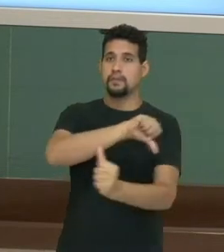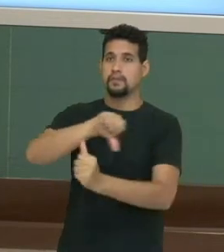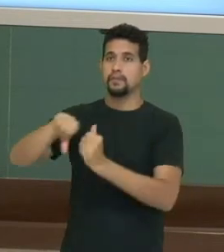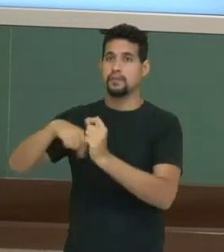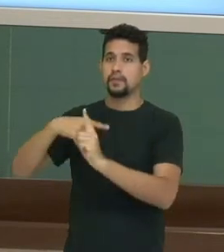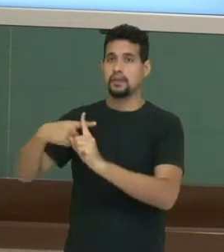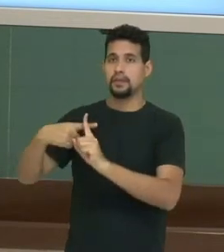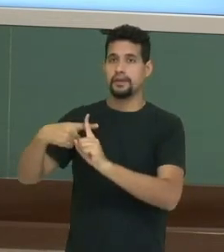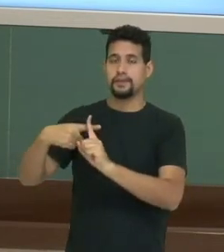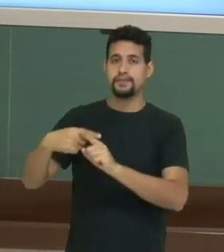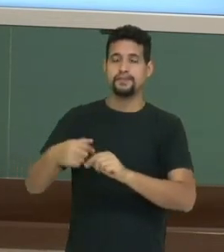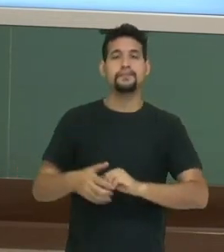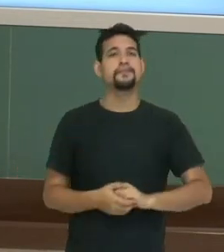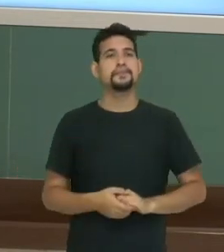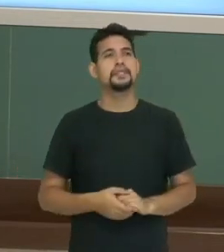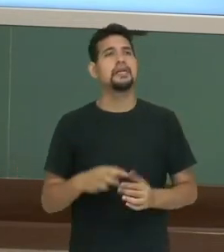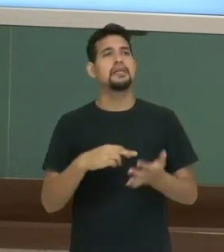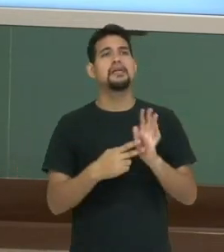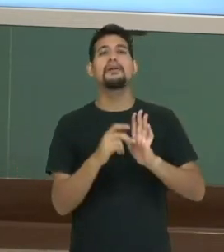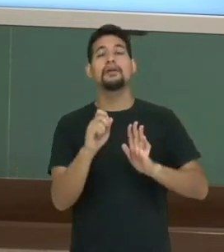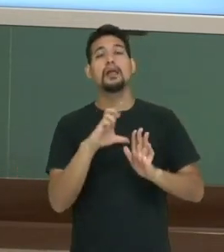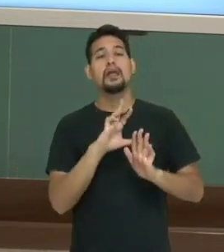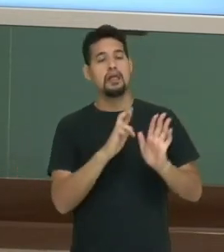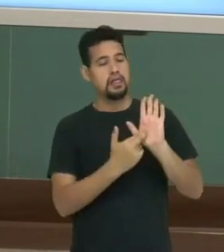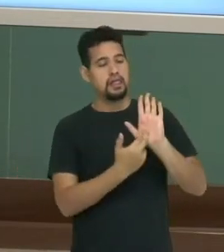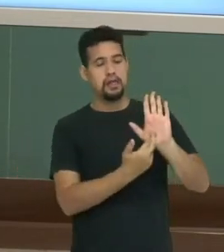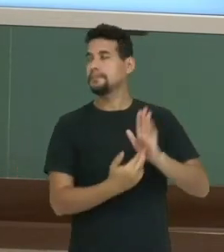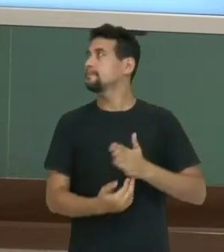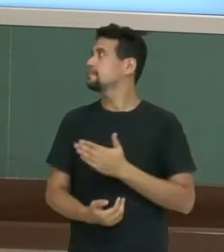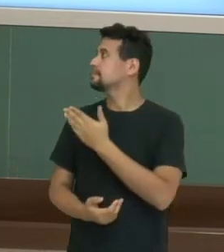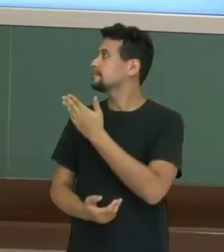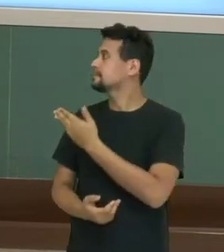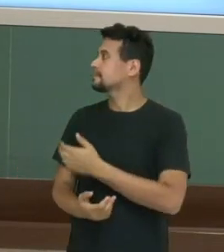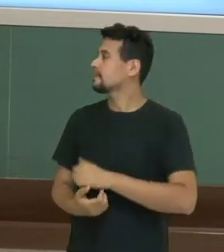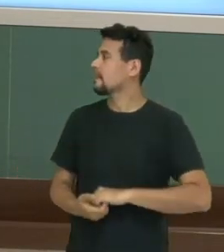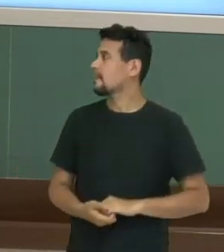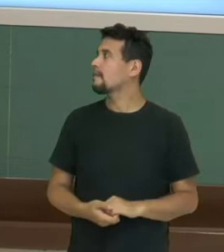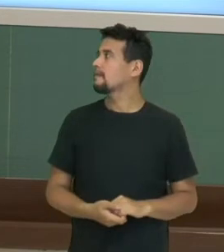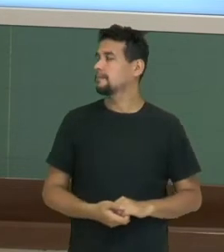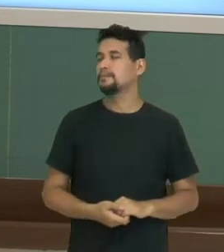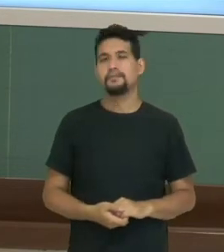lado positivo. Esta é uma representação de eletrólise.